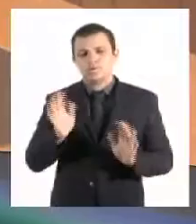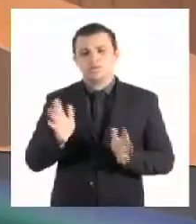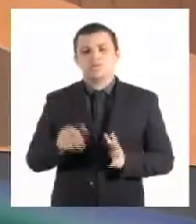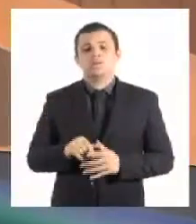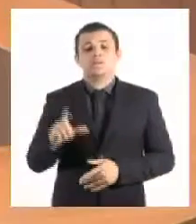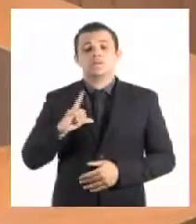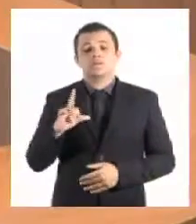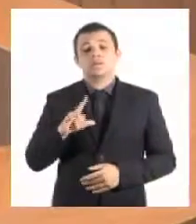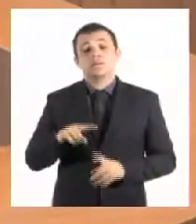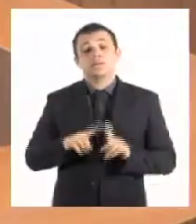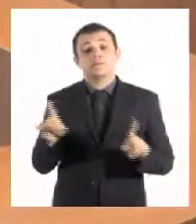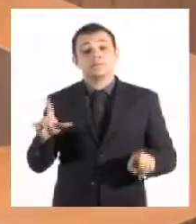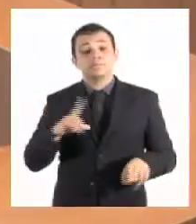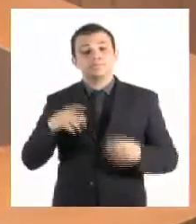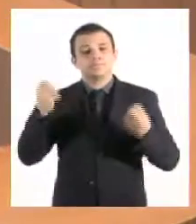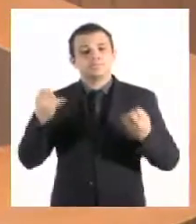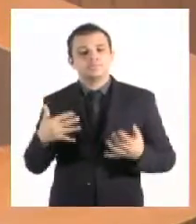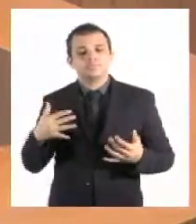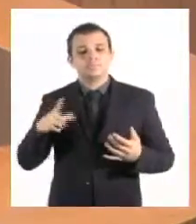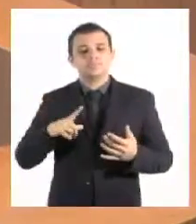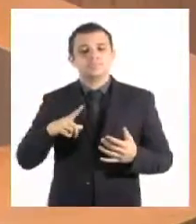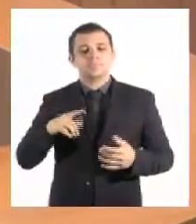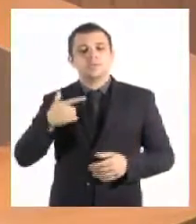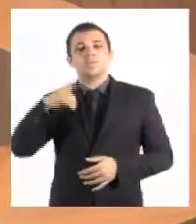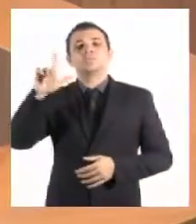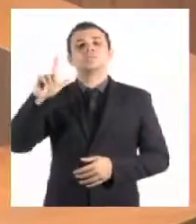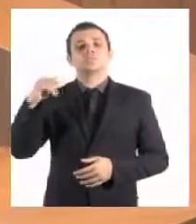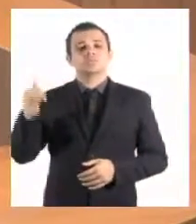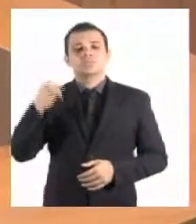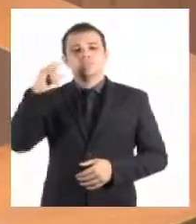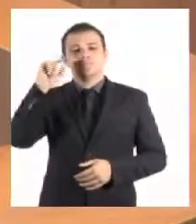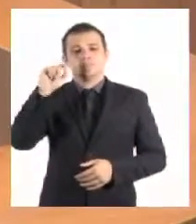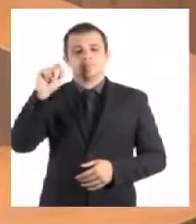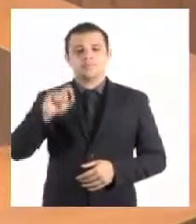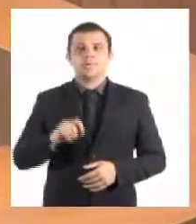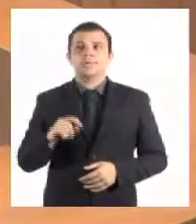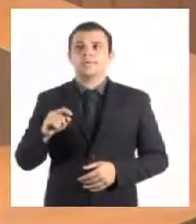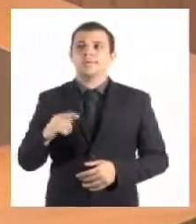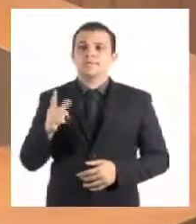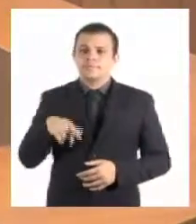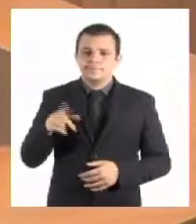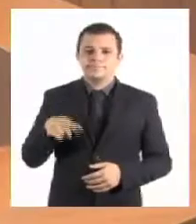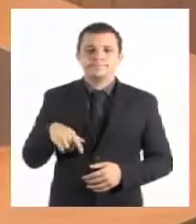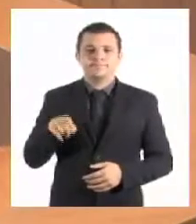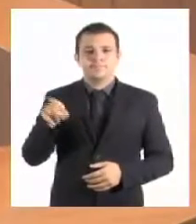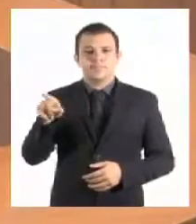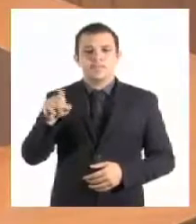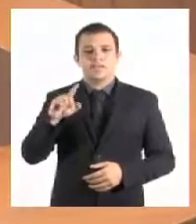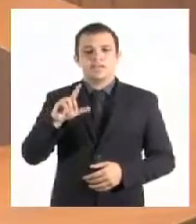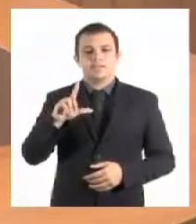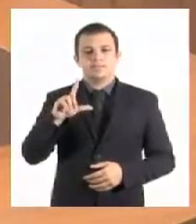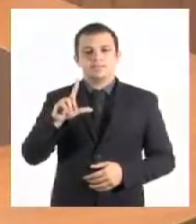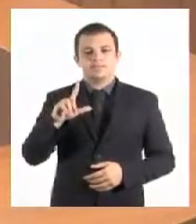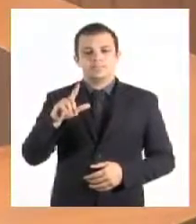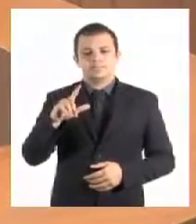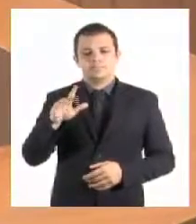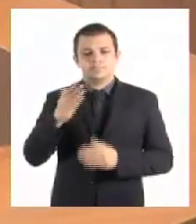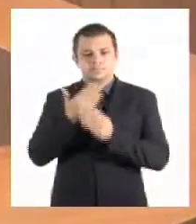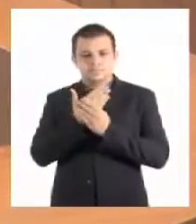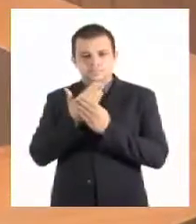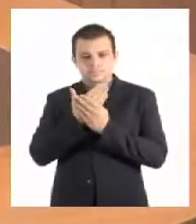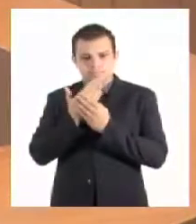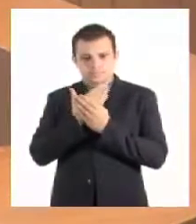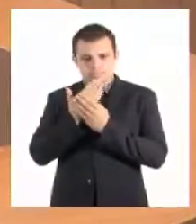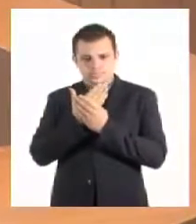outro ponto, que eu falei ontem, que é a despoluição da Lagoa da Jansen. 12 pontos, elas serão